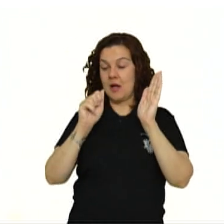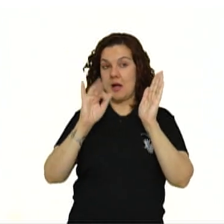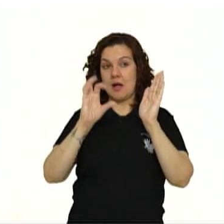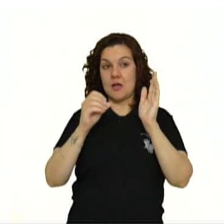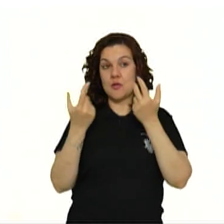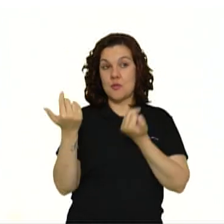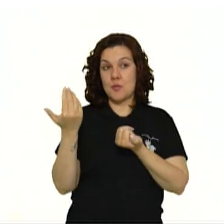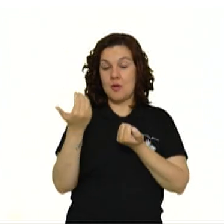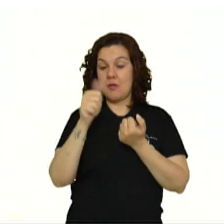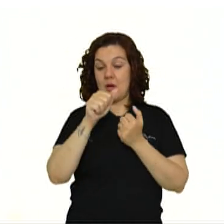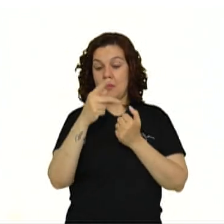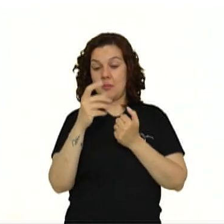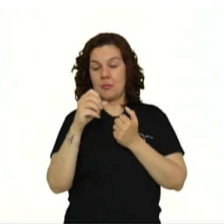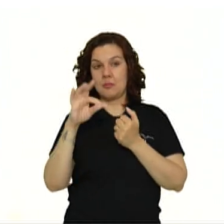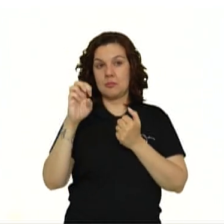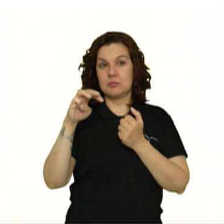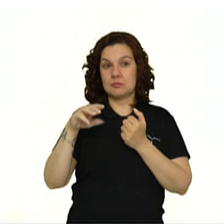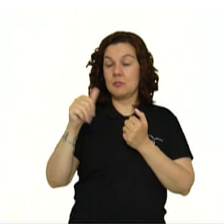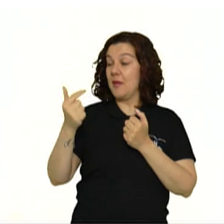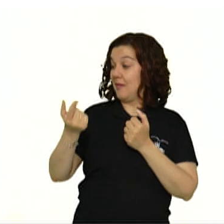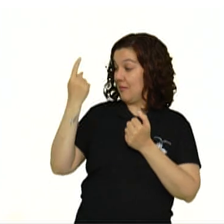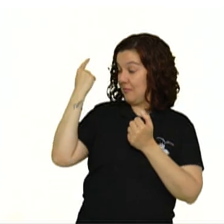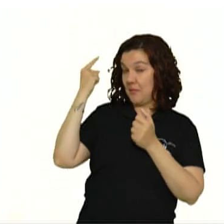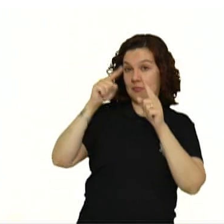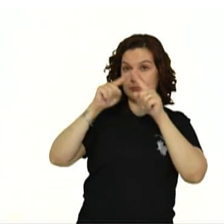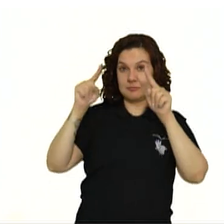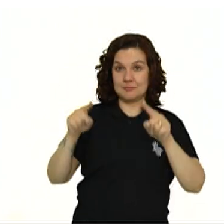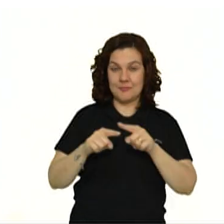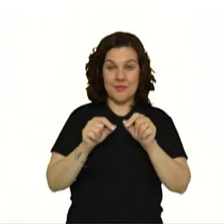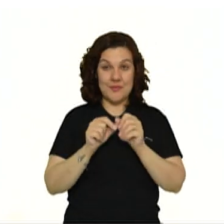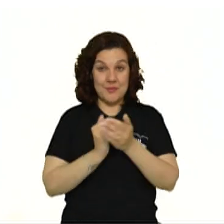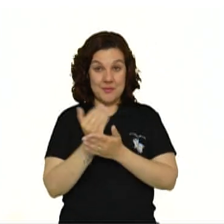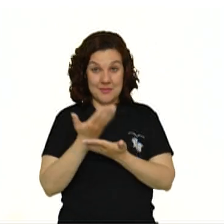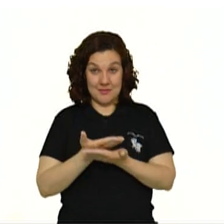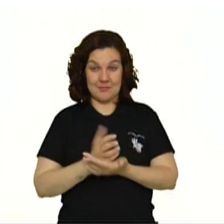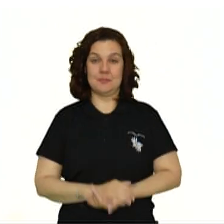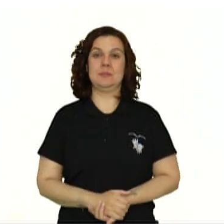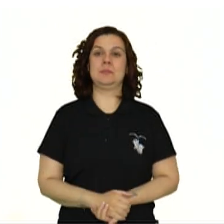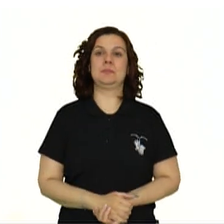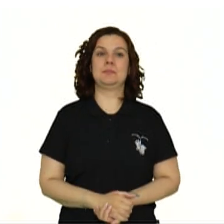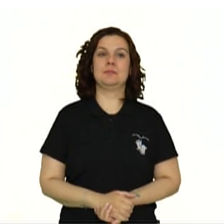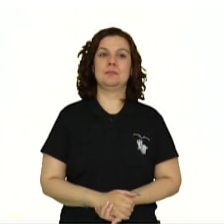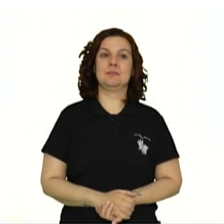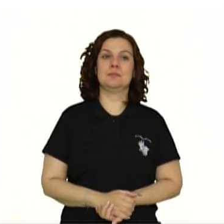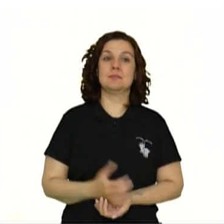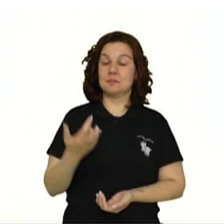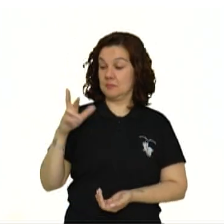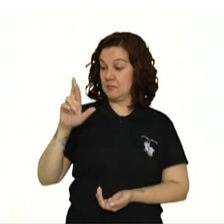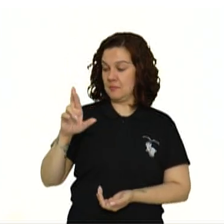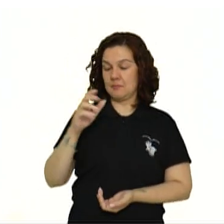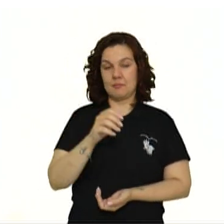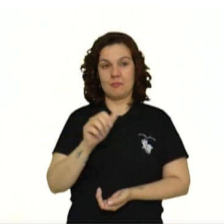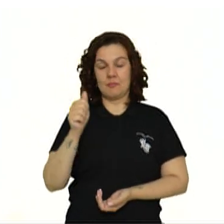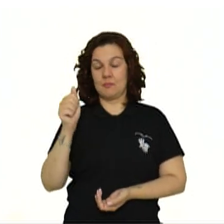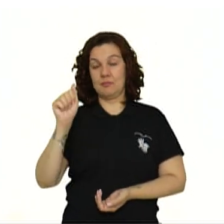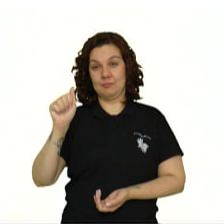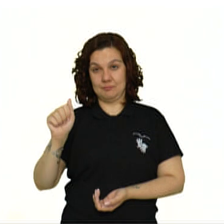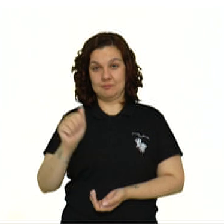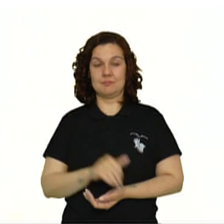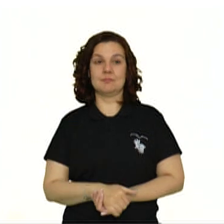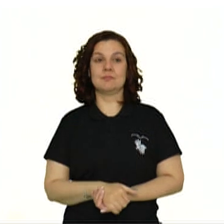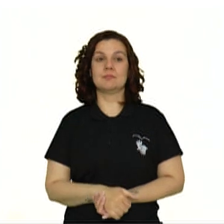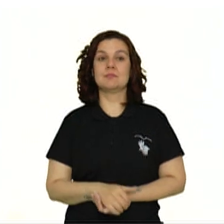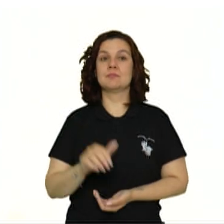igual ao apótema, tá? Lá daquele quadro do início da aula. O raio é igual ao apótema. O